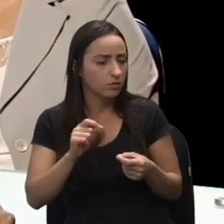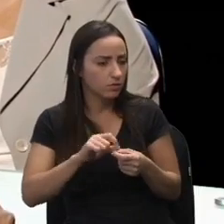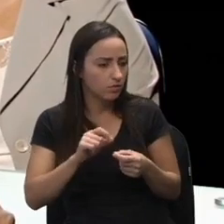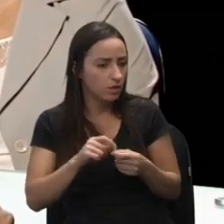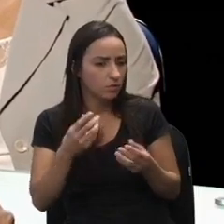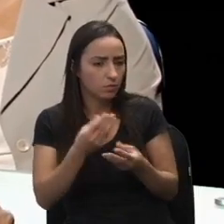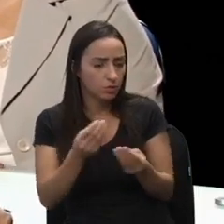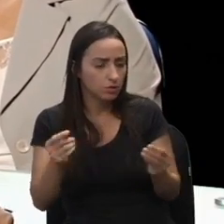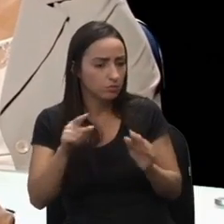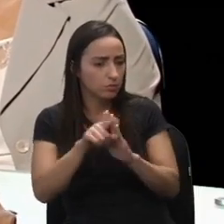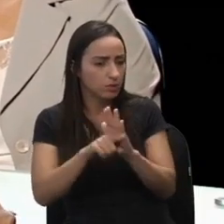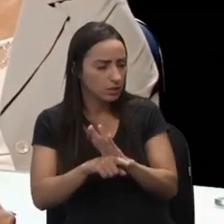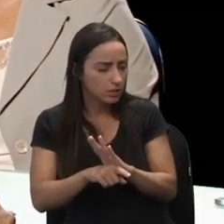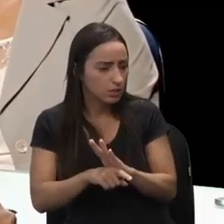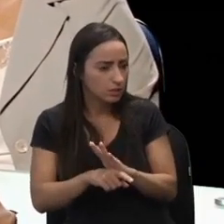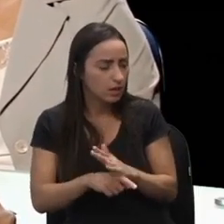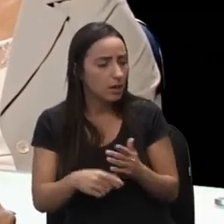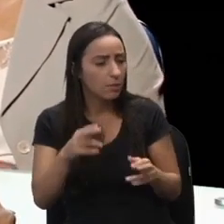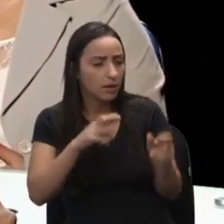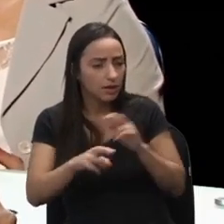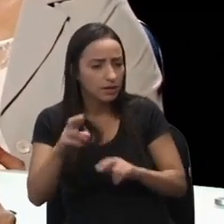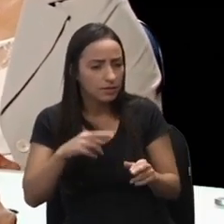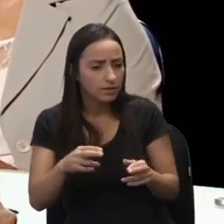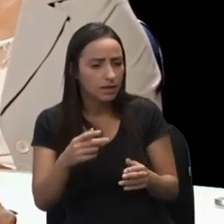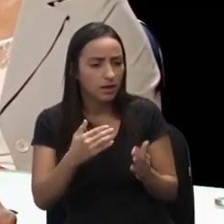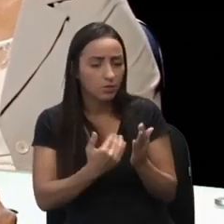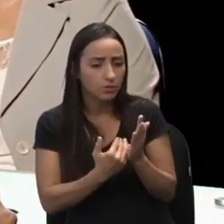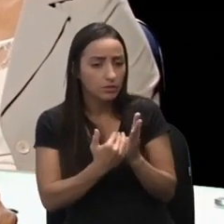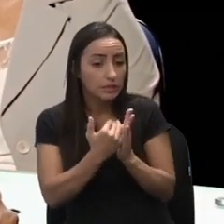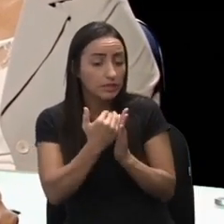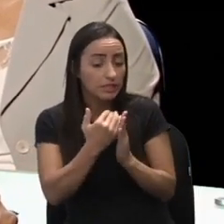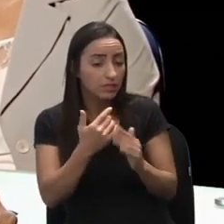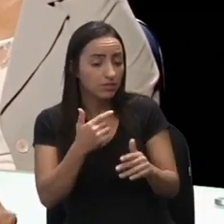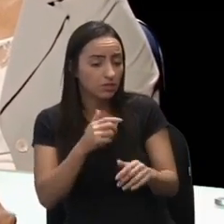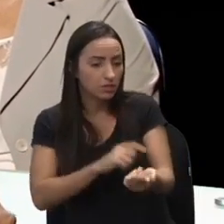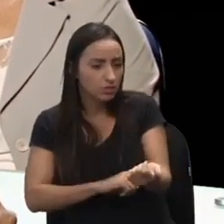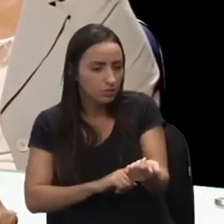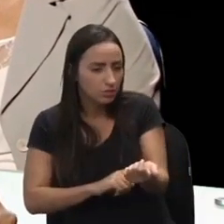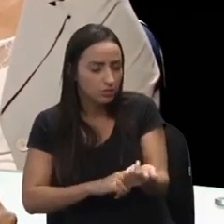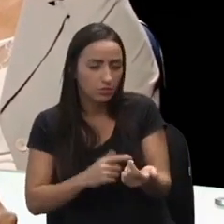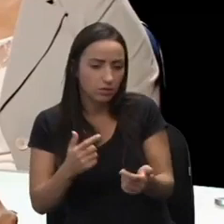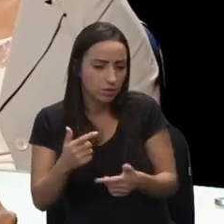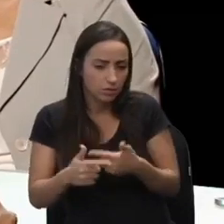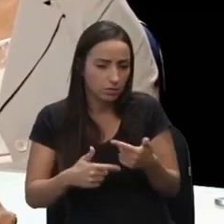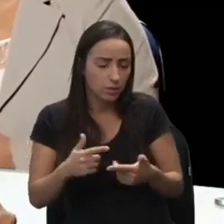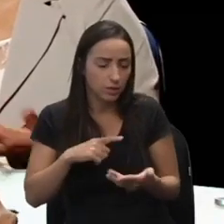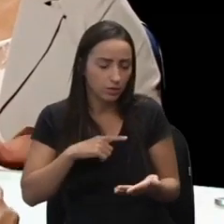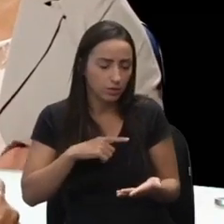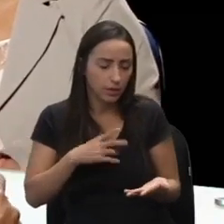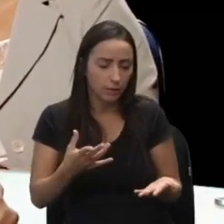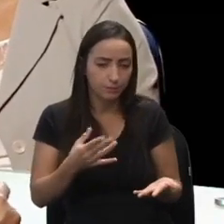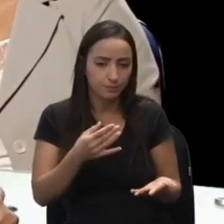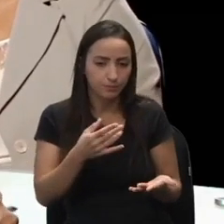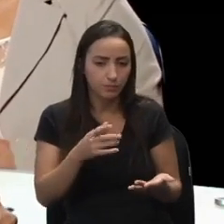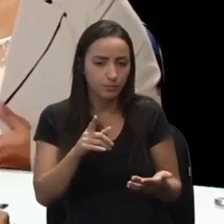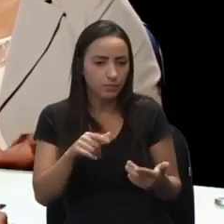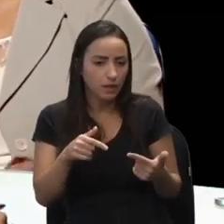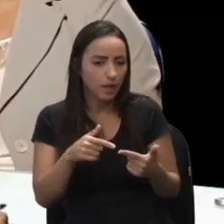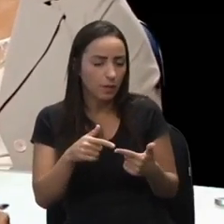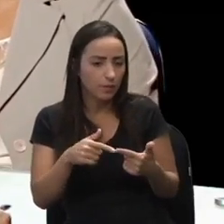essa questão dos níveis de estresse, né, ao que o trabalhador está sujeito no exercício da sua profissão, como é o caso